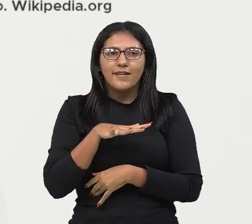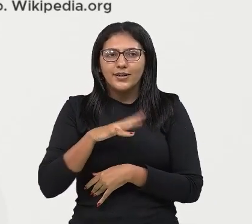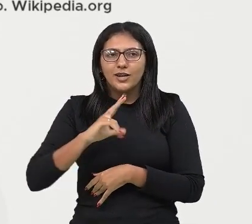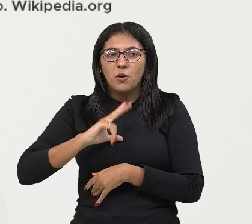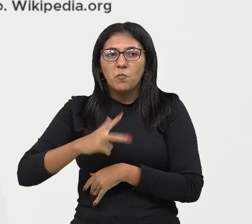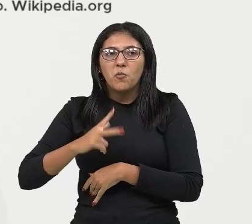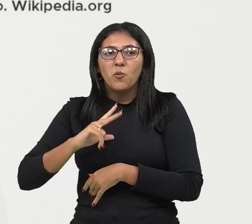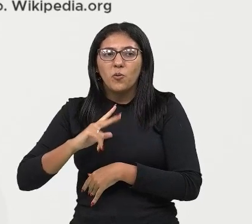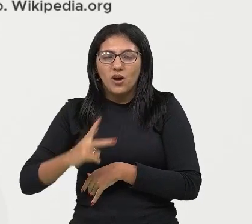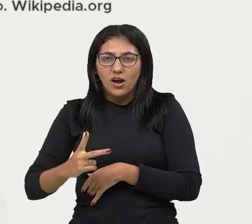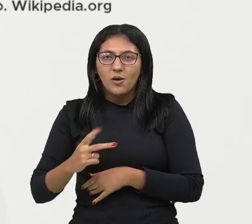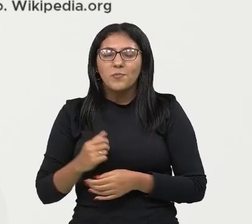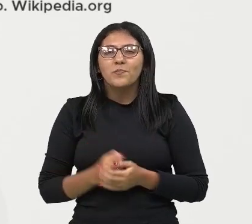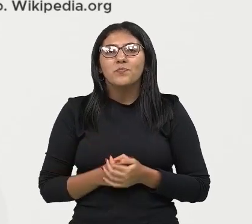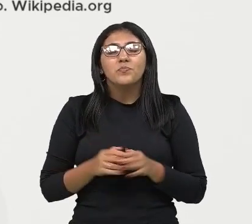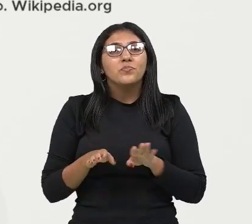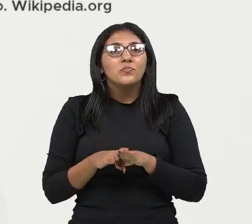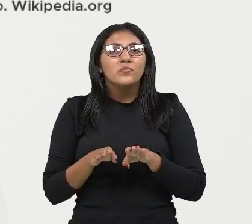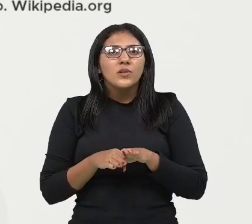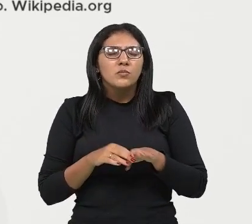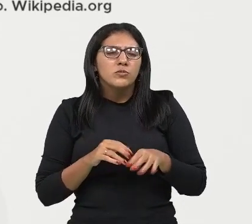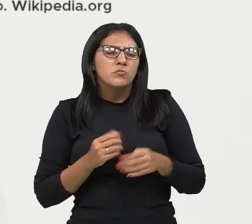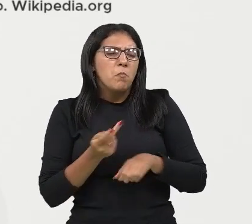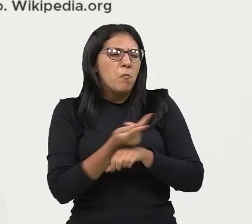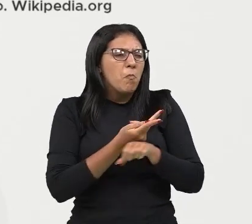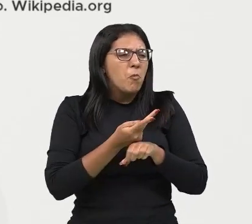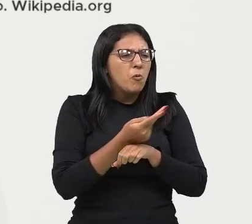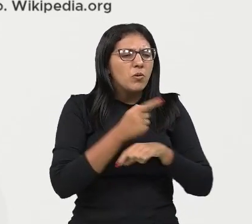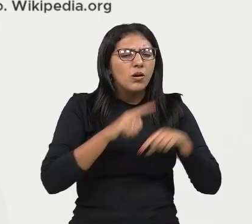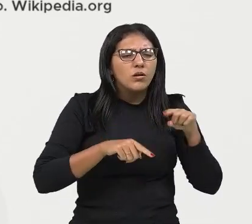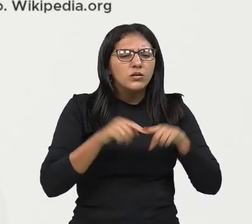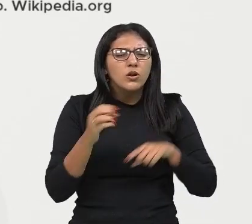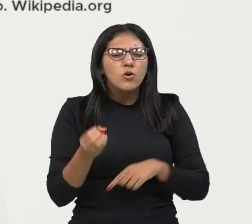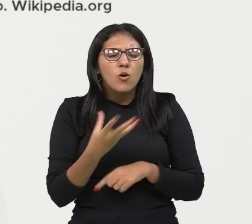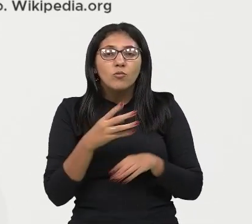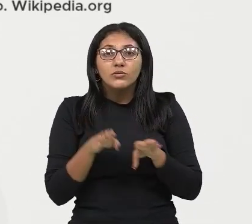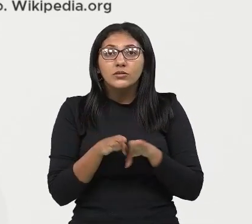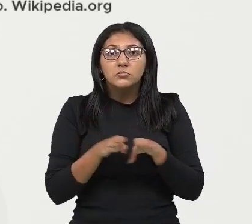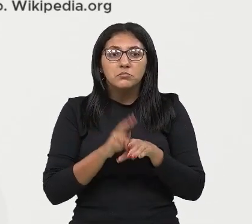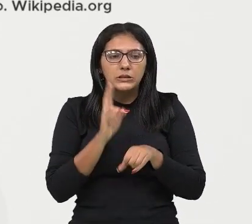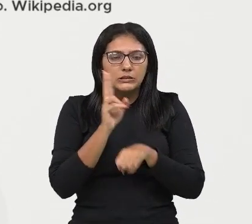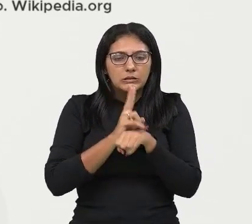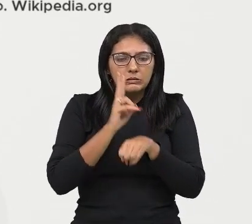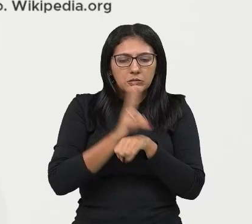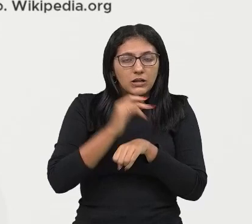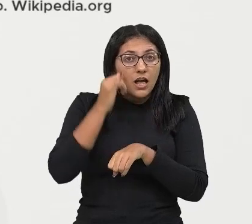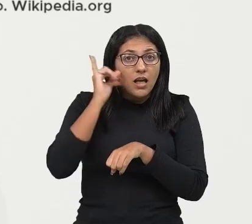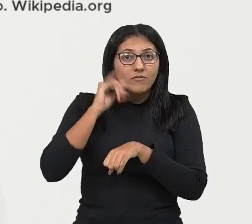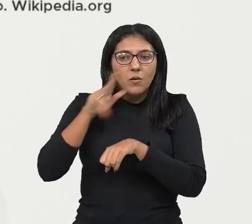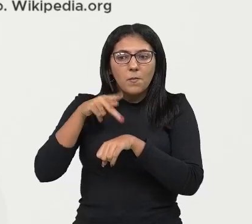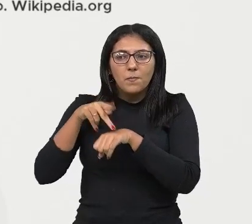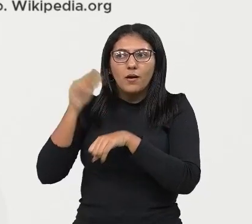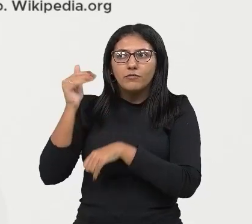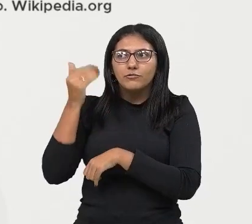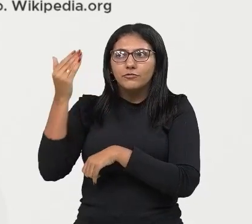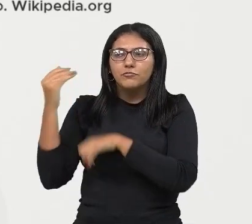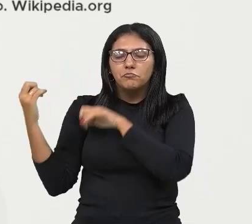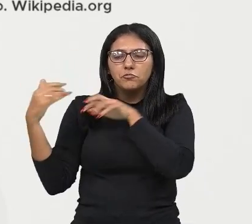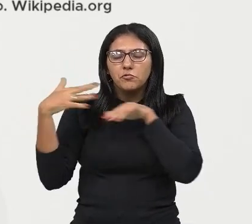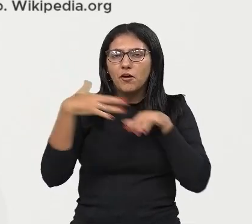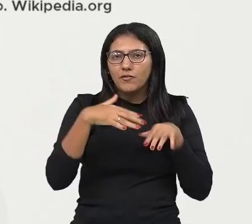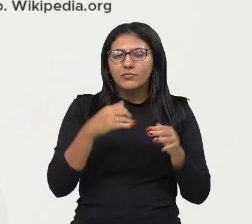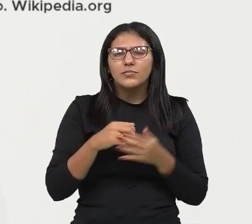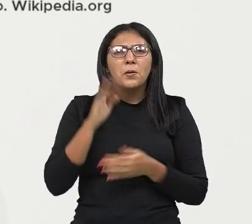ocupadas, explorá-las e também protegê-las da invasão de outros povos, principalmente,